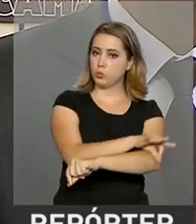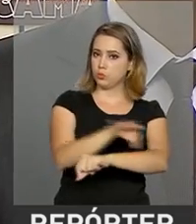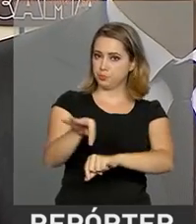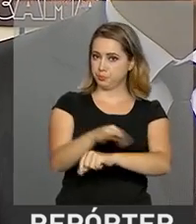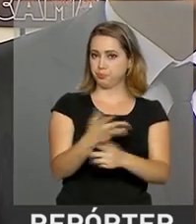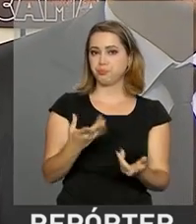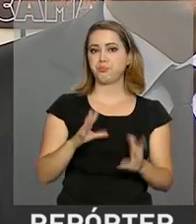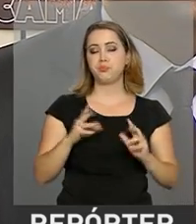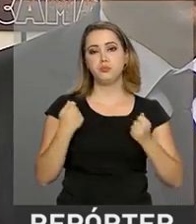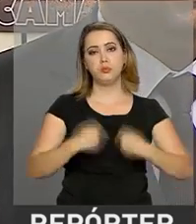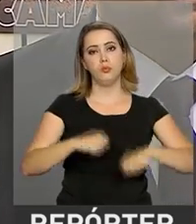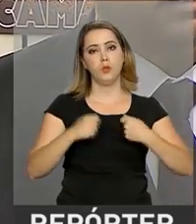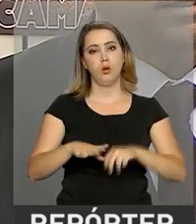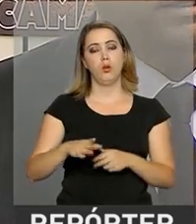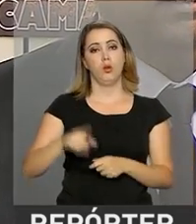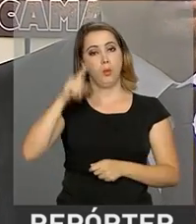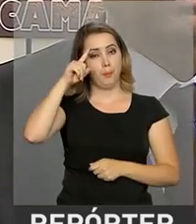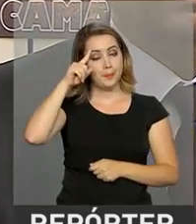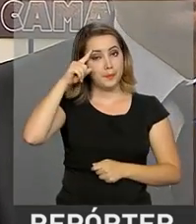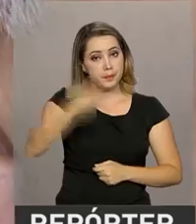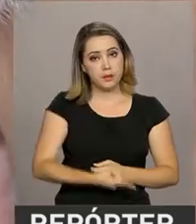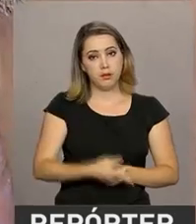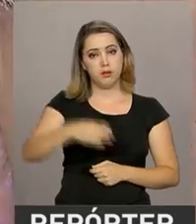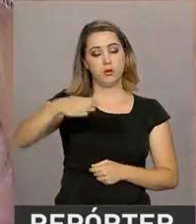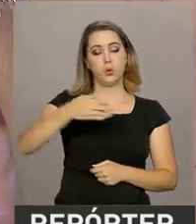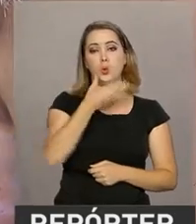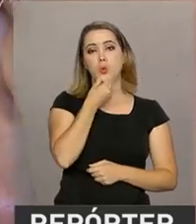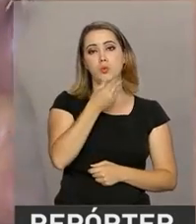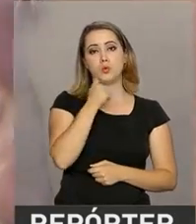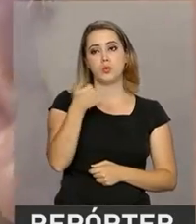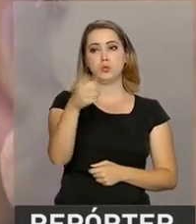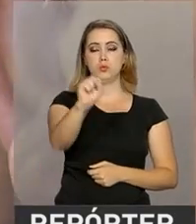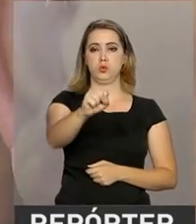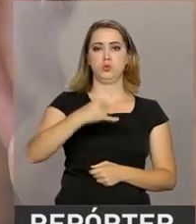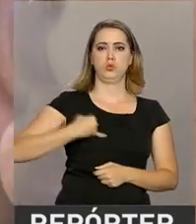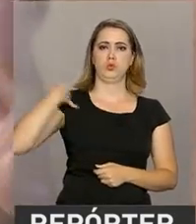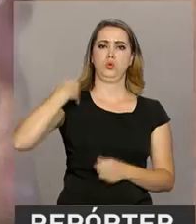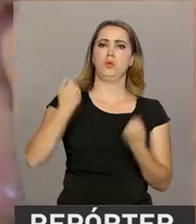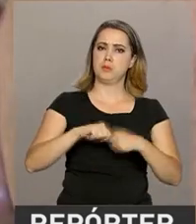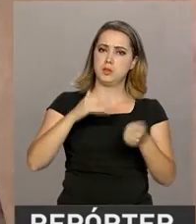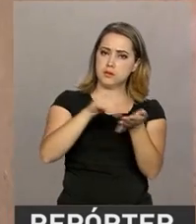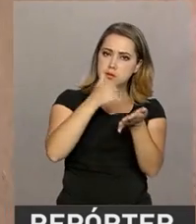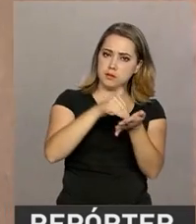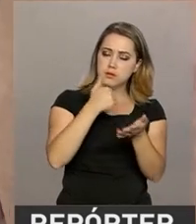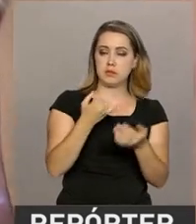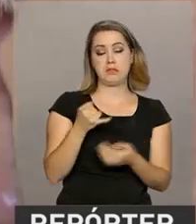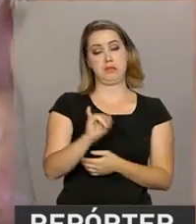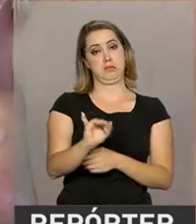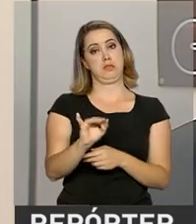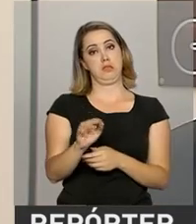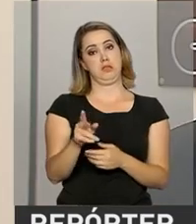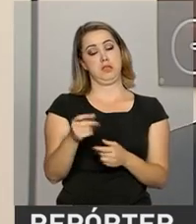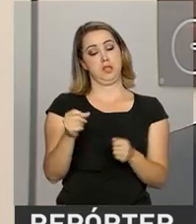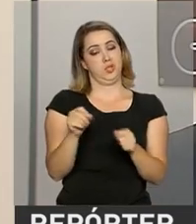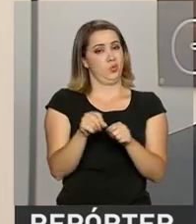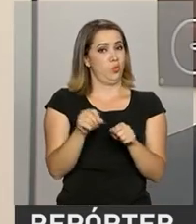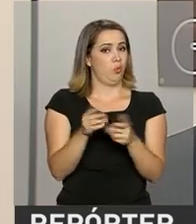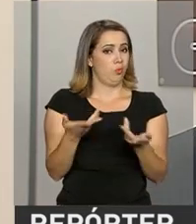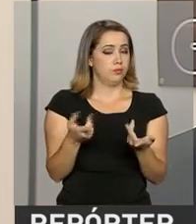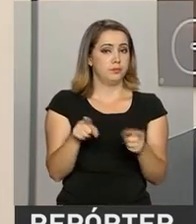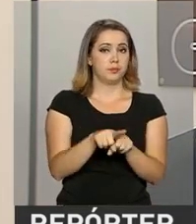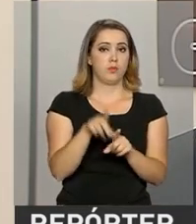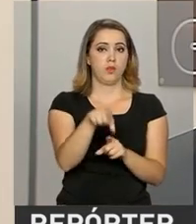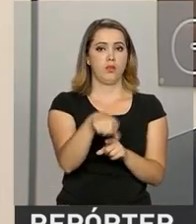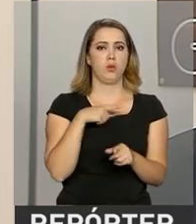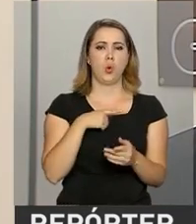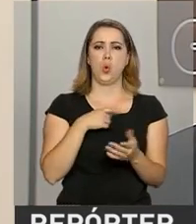obrigatório para os homens que completam 18 anos e quem deixa de fazê-lo enfrenta uma série de restrições a não obtenção